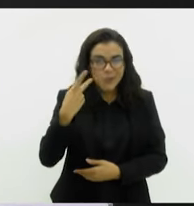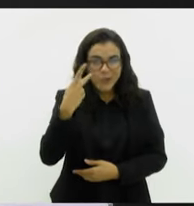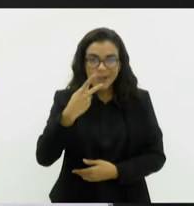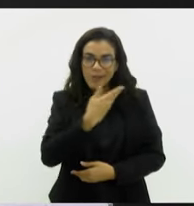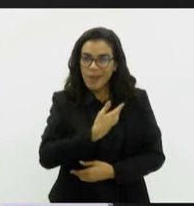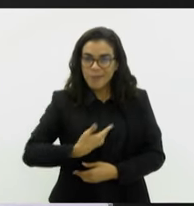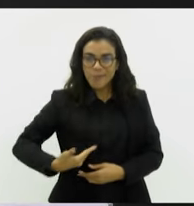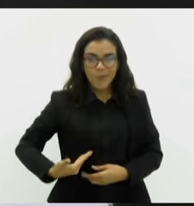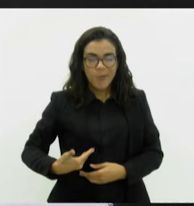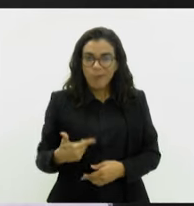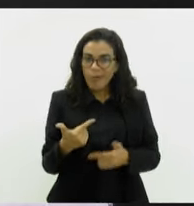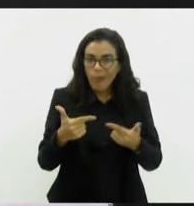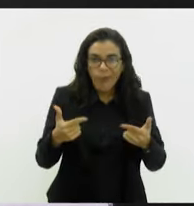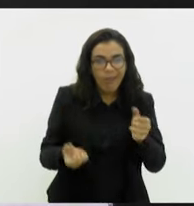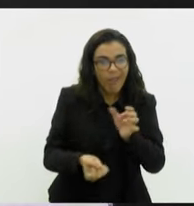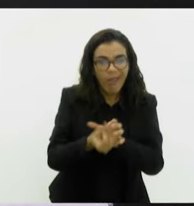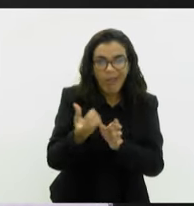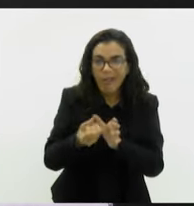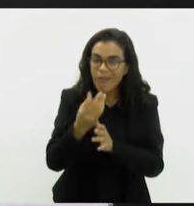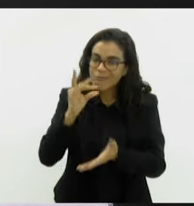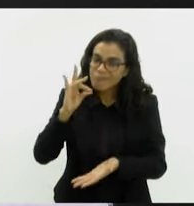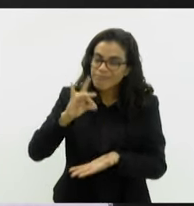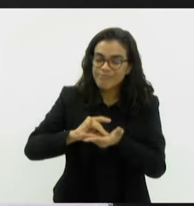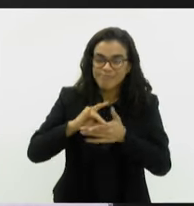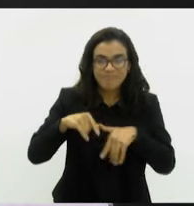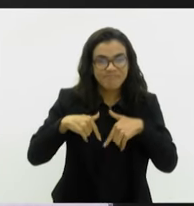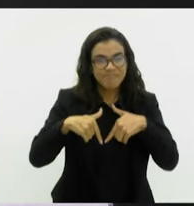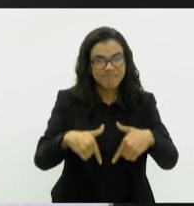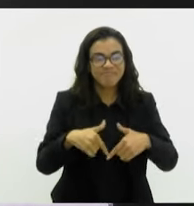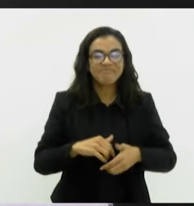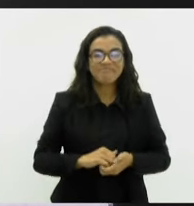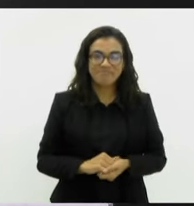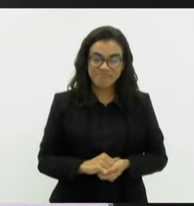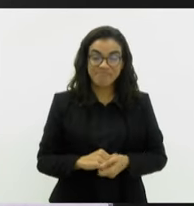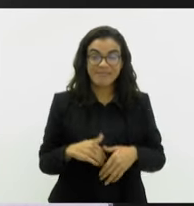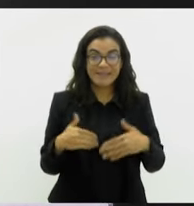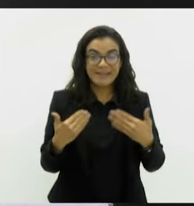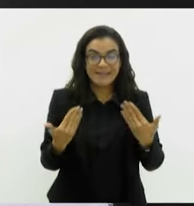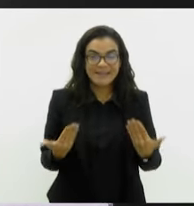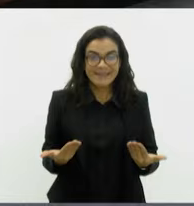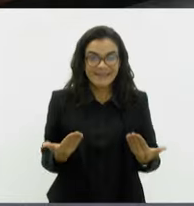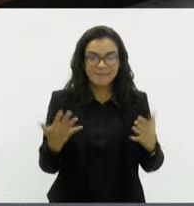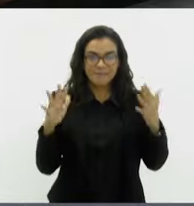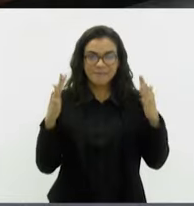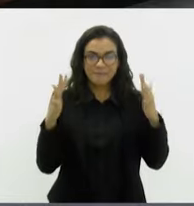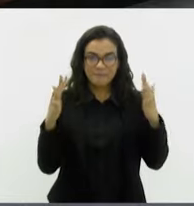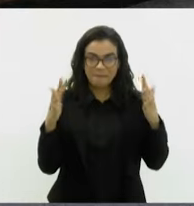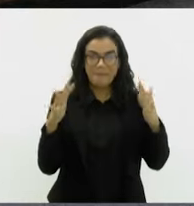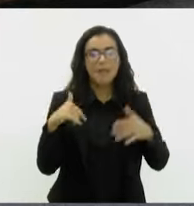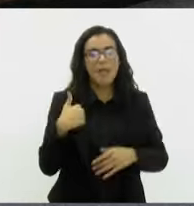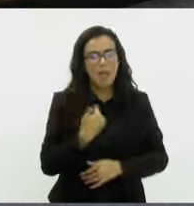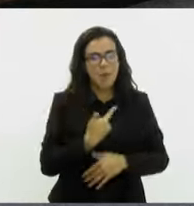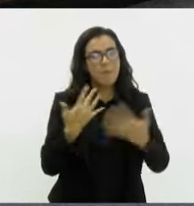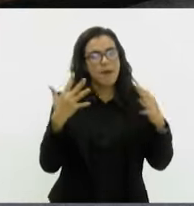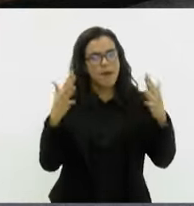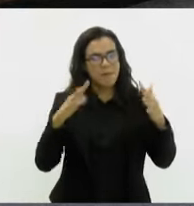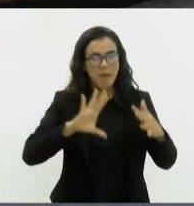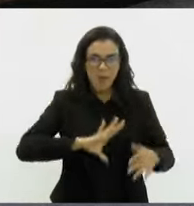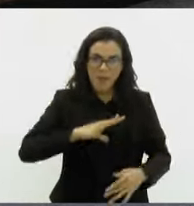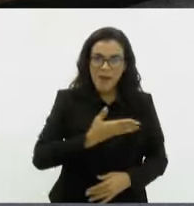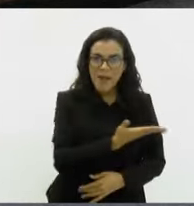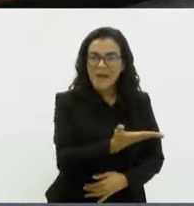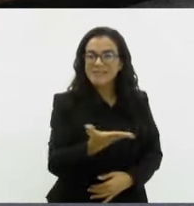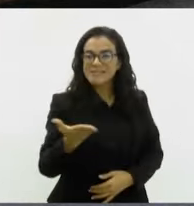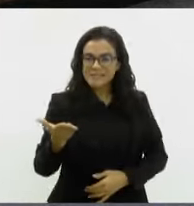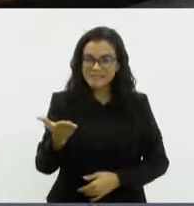públicas não acontecerão verdadeiramente então eu parabenizo a coragem de todas